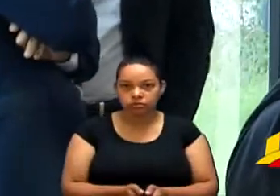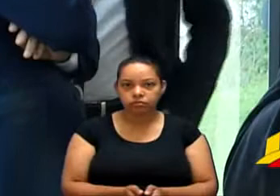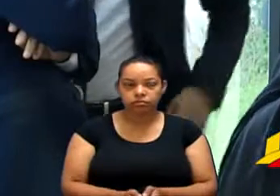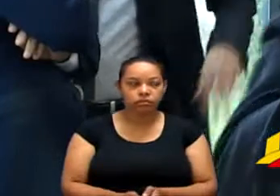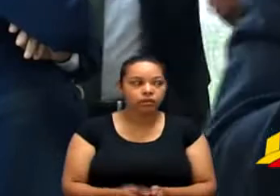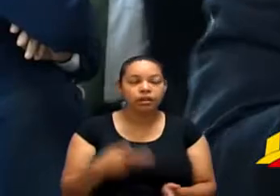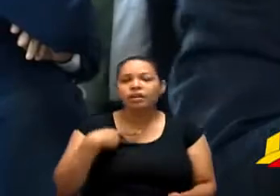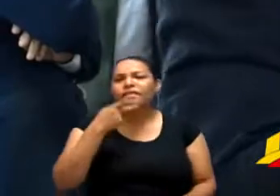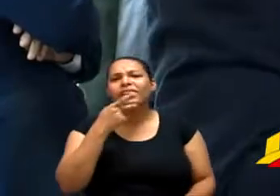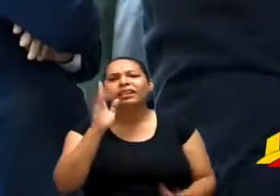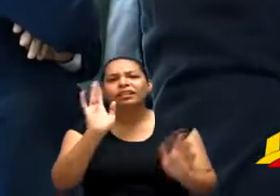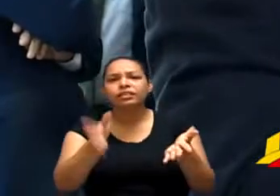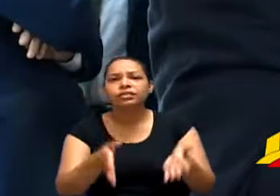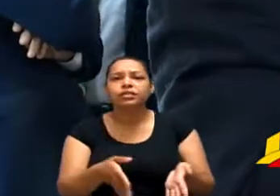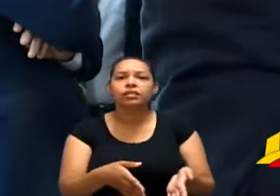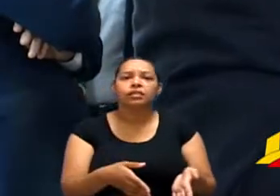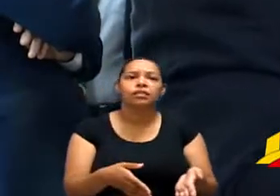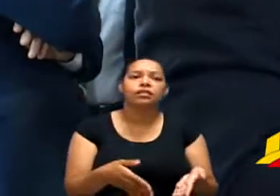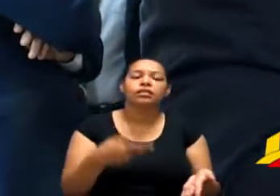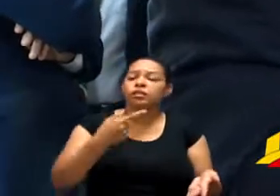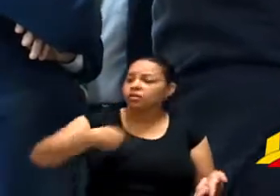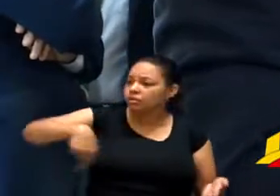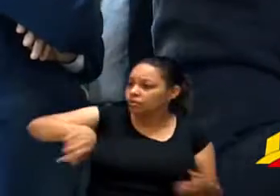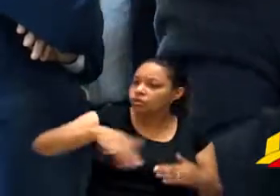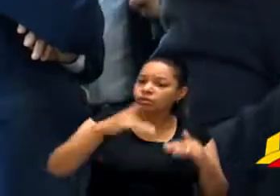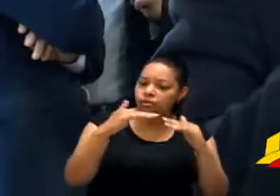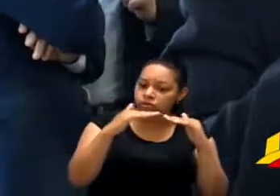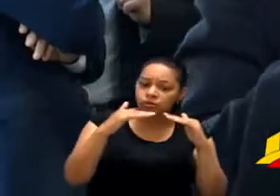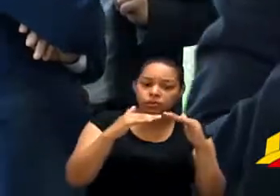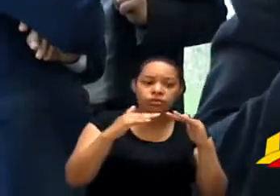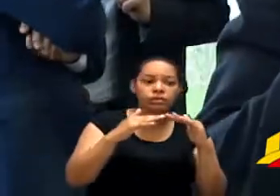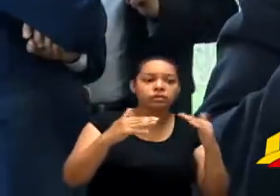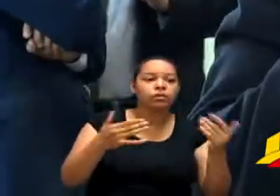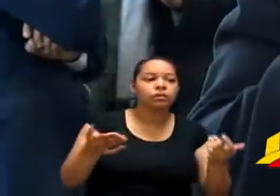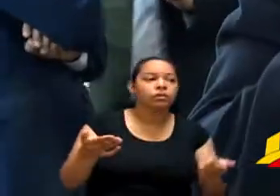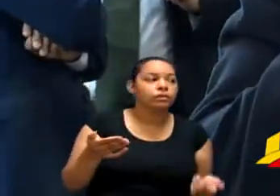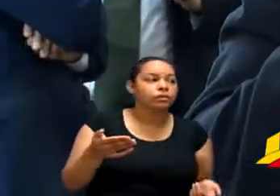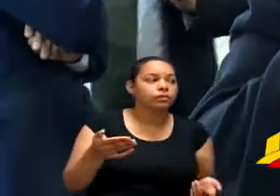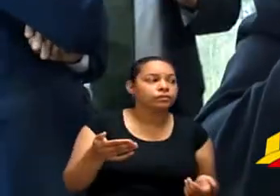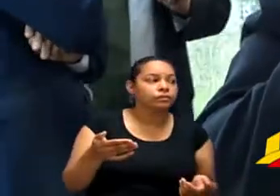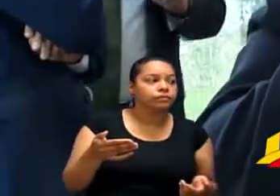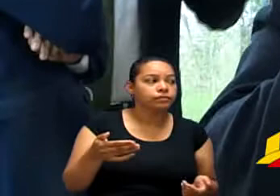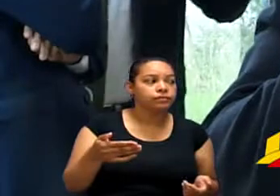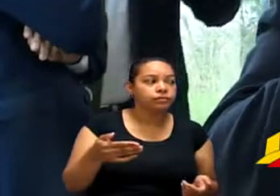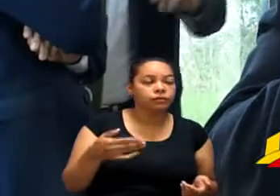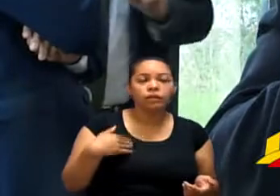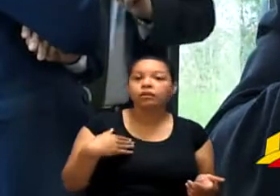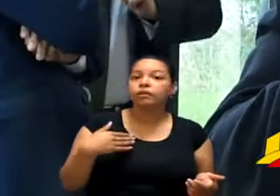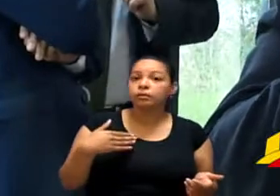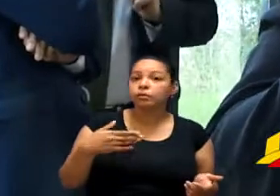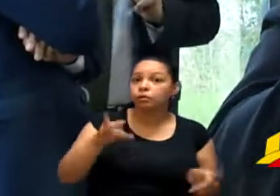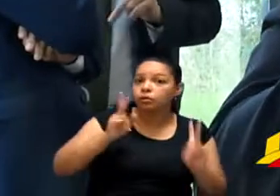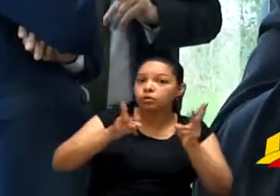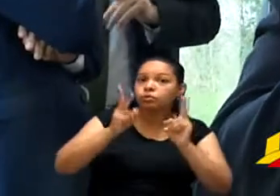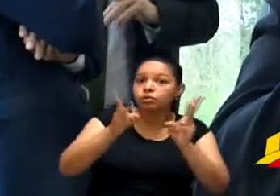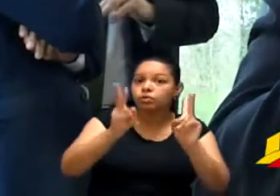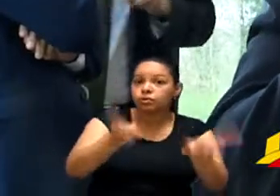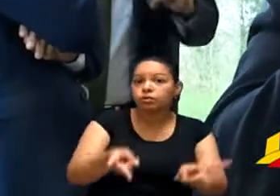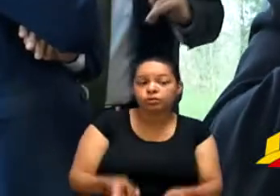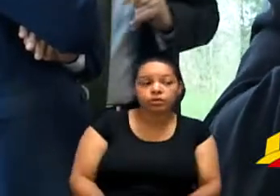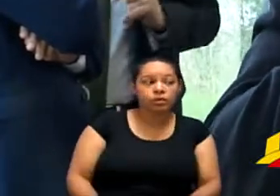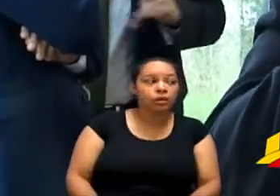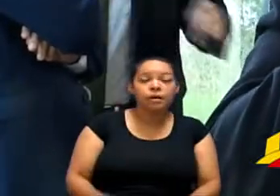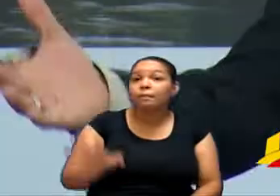que eu falei para você silêncio nós de como um acordo os vereadores da Comissão de Justiça falasse nós vamos manter o nosso parecer mas não vou mentir